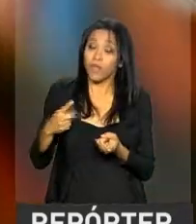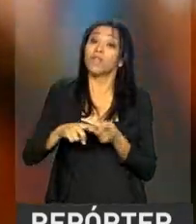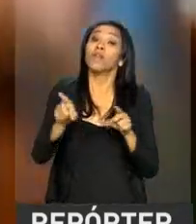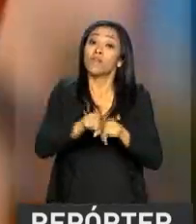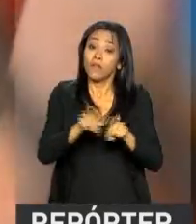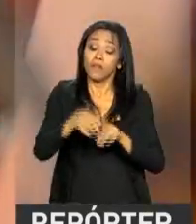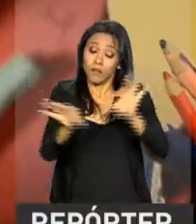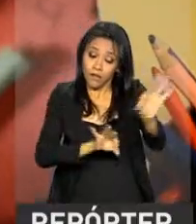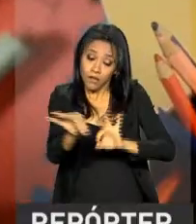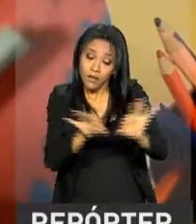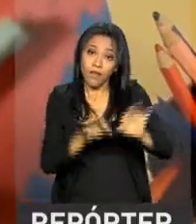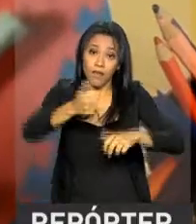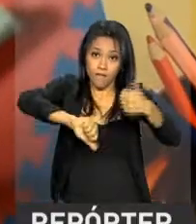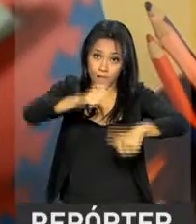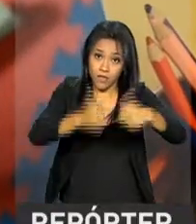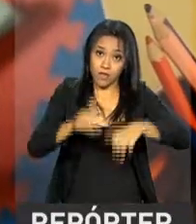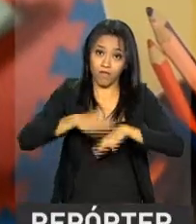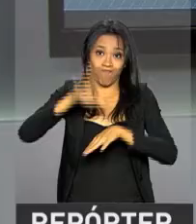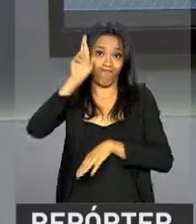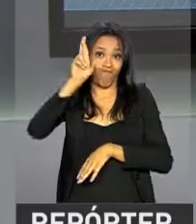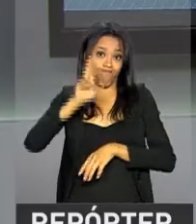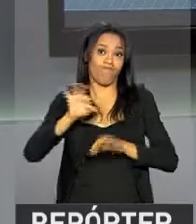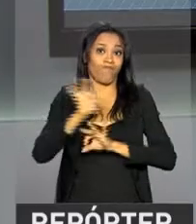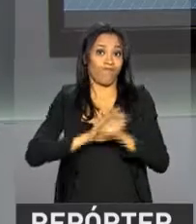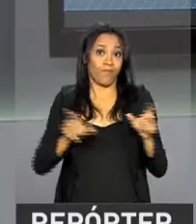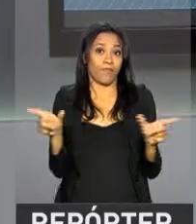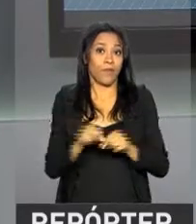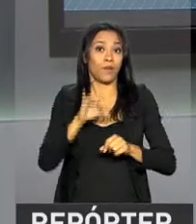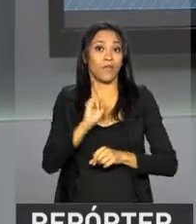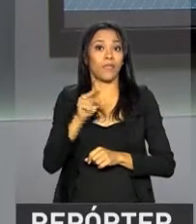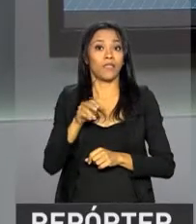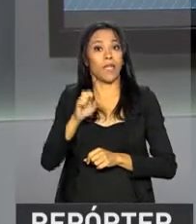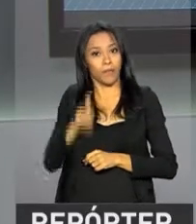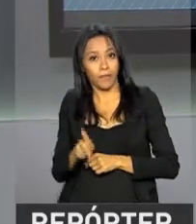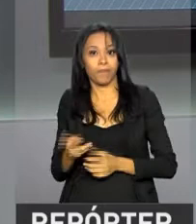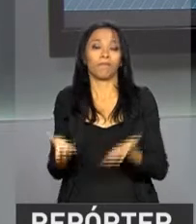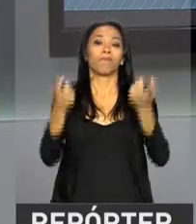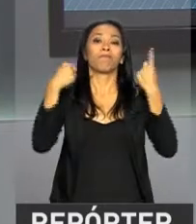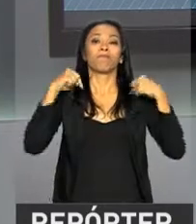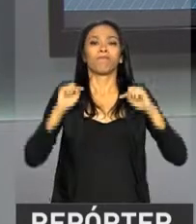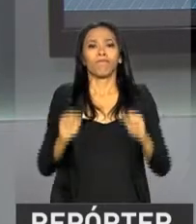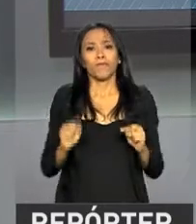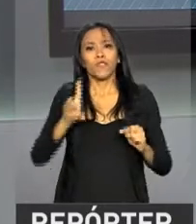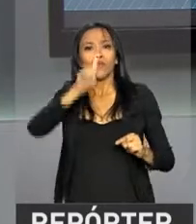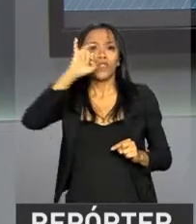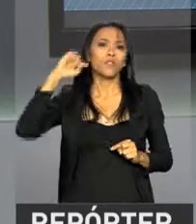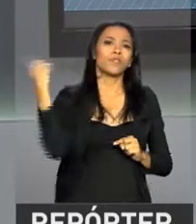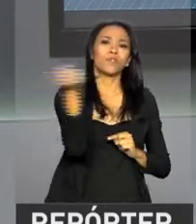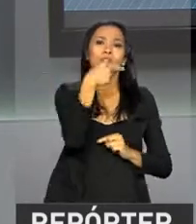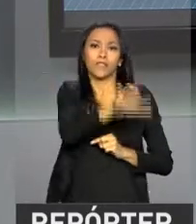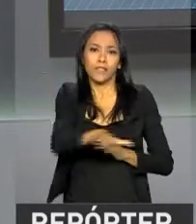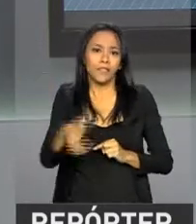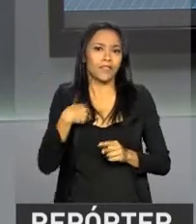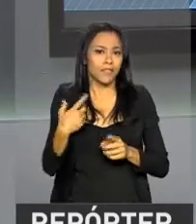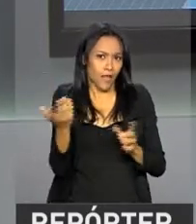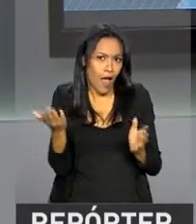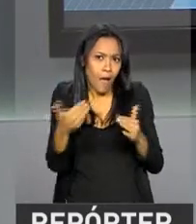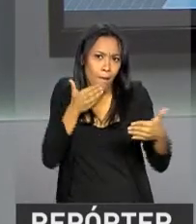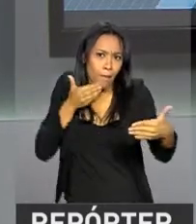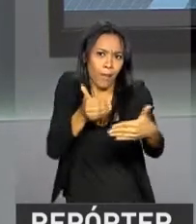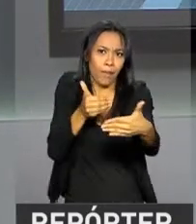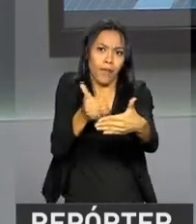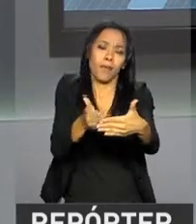avaliações realizadas pelo inep o dia das crianças está chegando a expectativa do comércio é de que as vendas